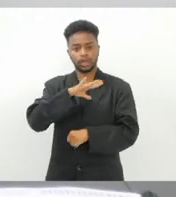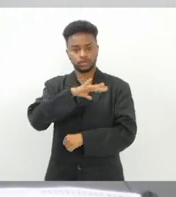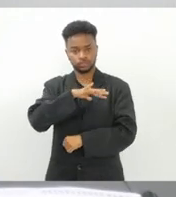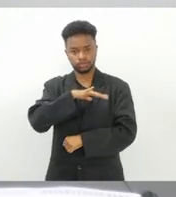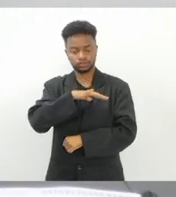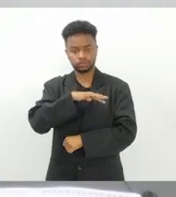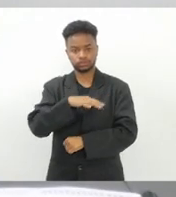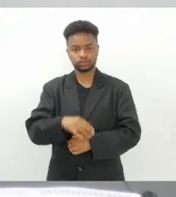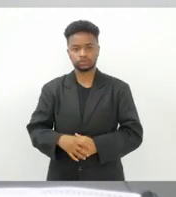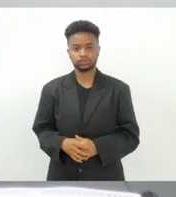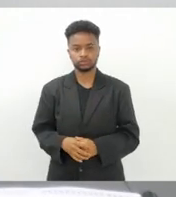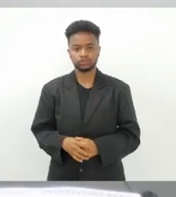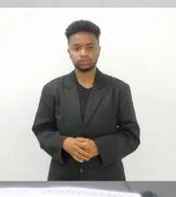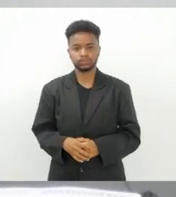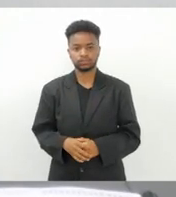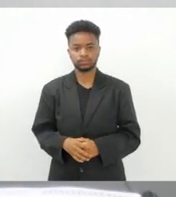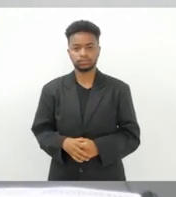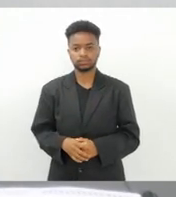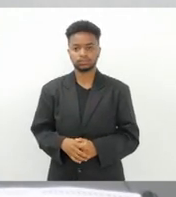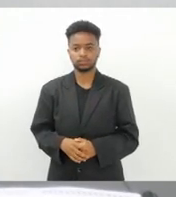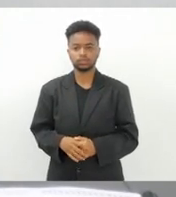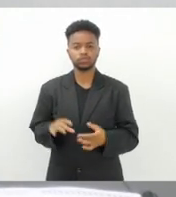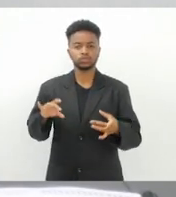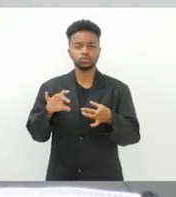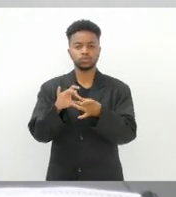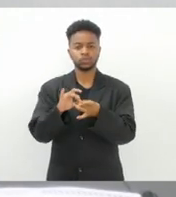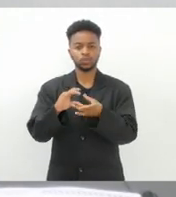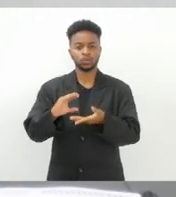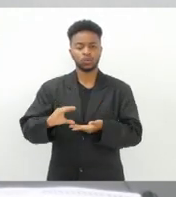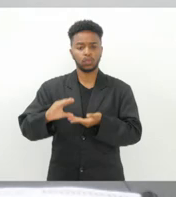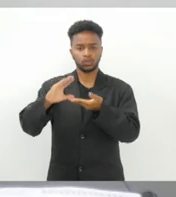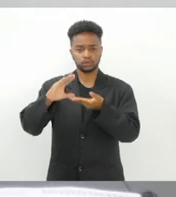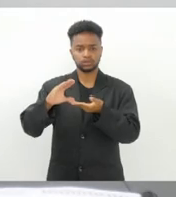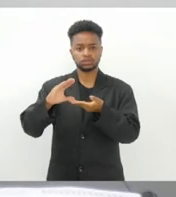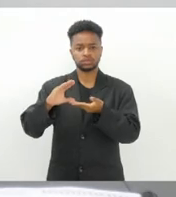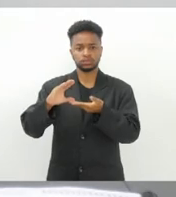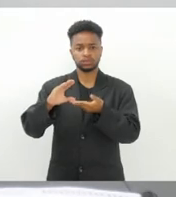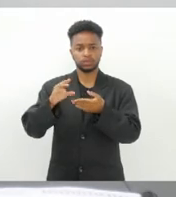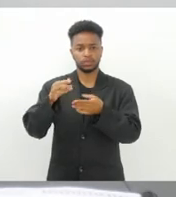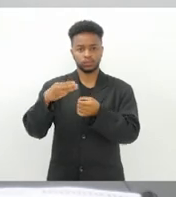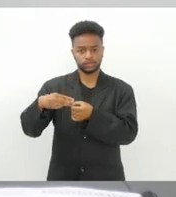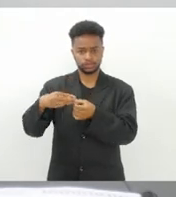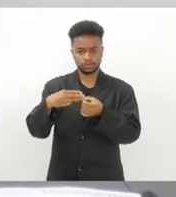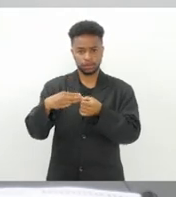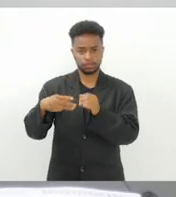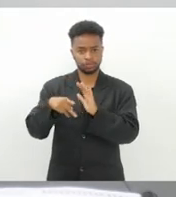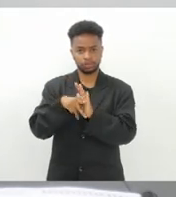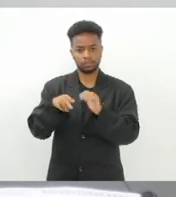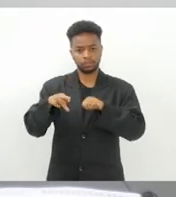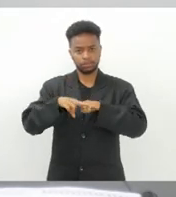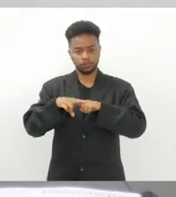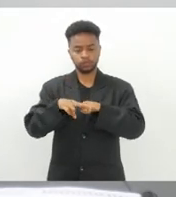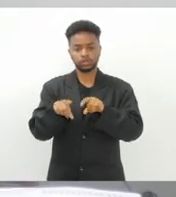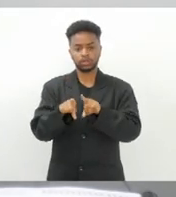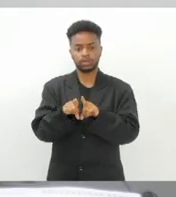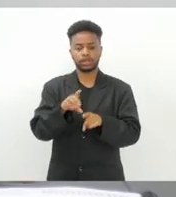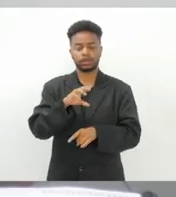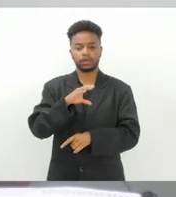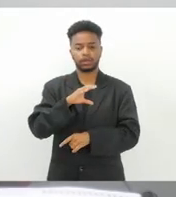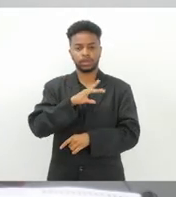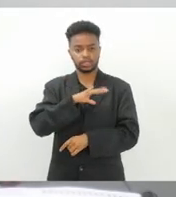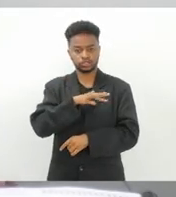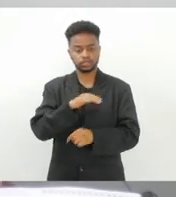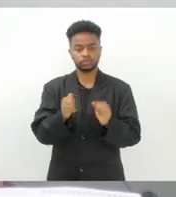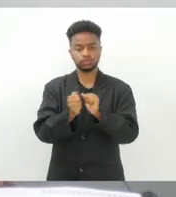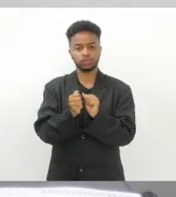Caxias, com os companheiros até do Conselho, conselhos municipais de Belfor Roxo e Caxias, de pessoas